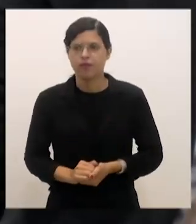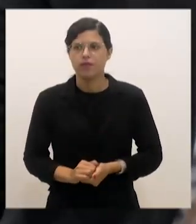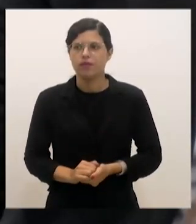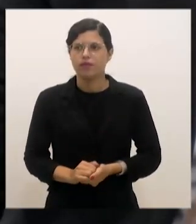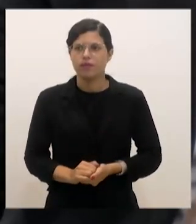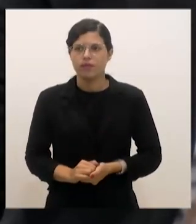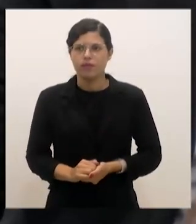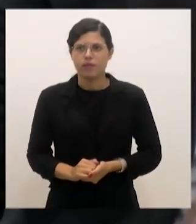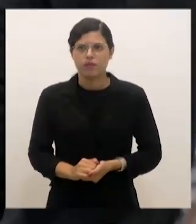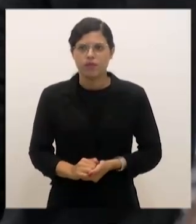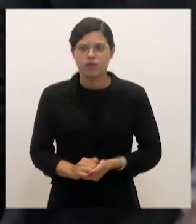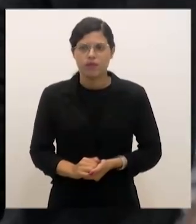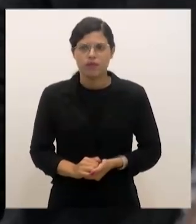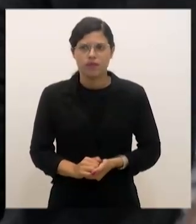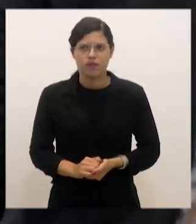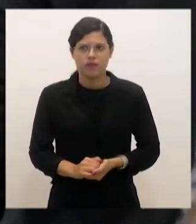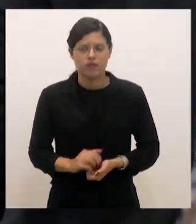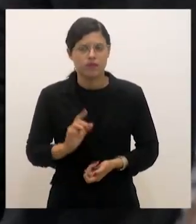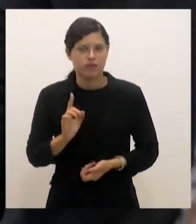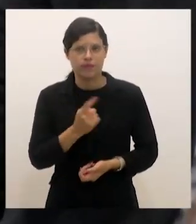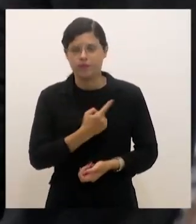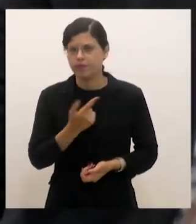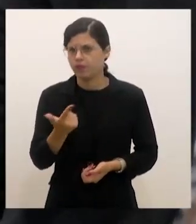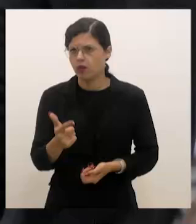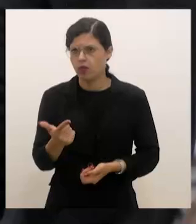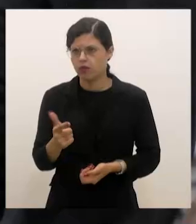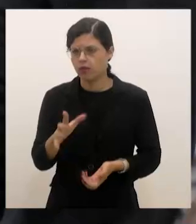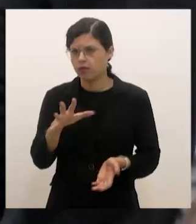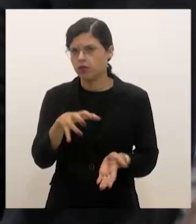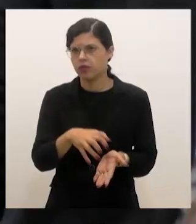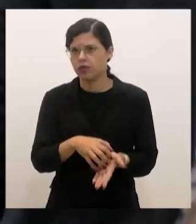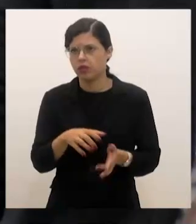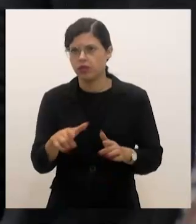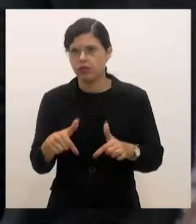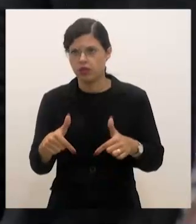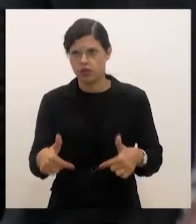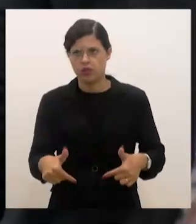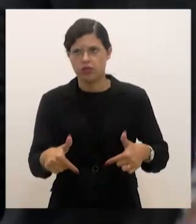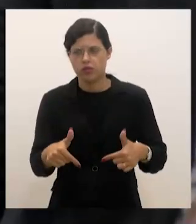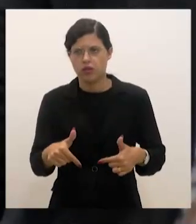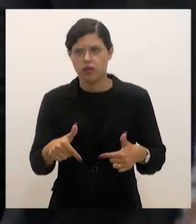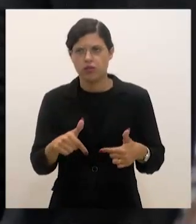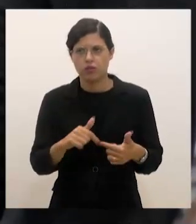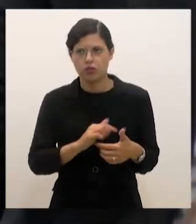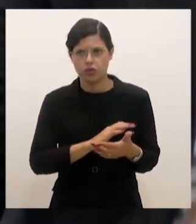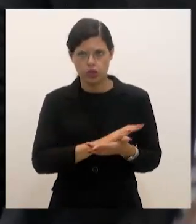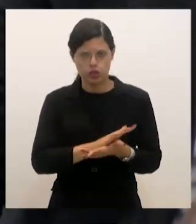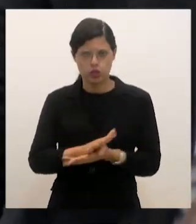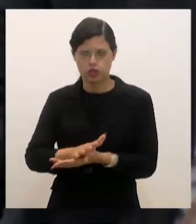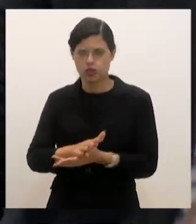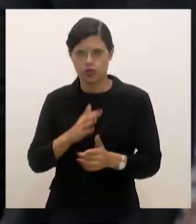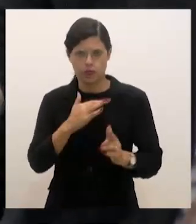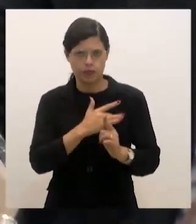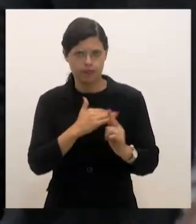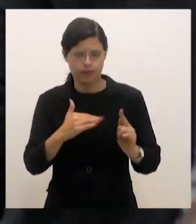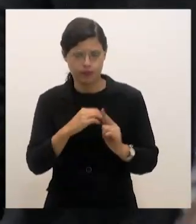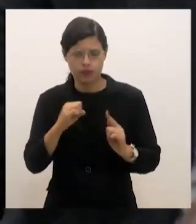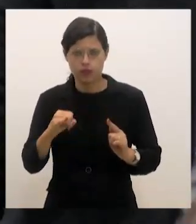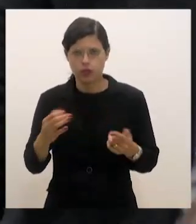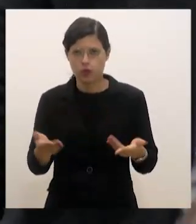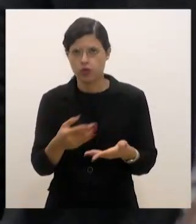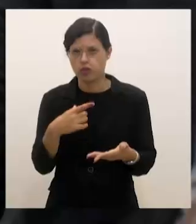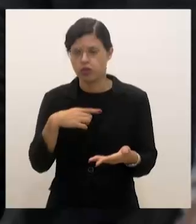que pareça, presidente, a gente não tem nenhum centro de operação de desastres para a Baía de Guanabara. Se hoje tiver um desastre na